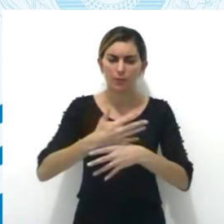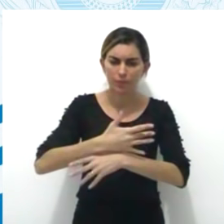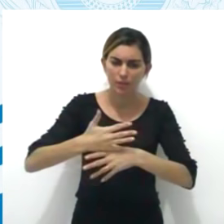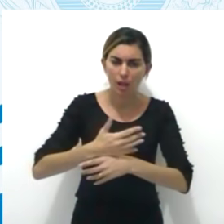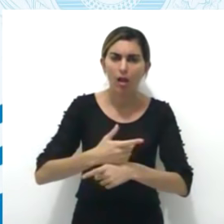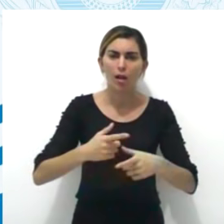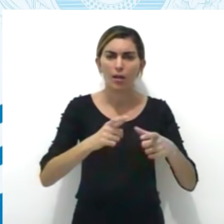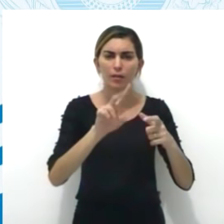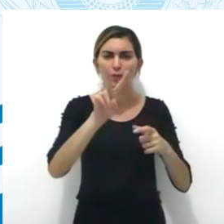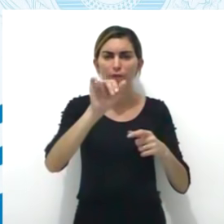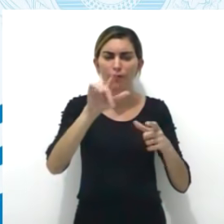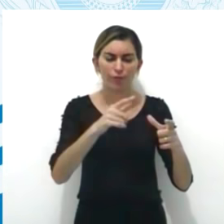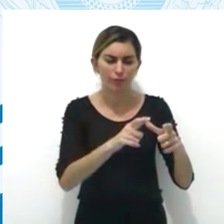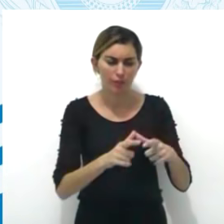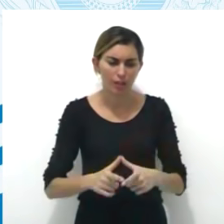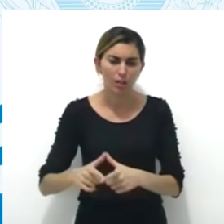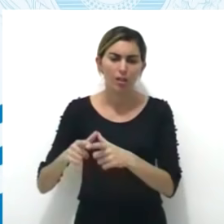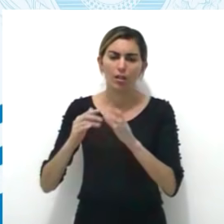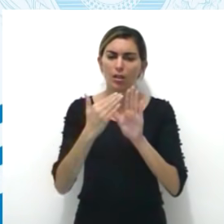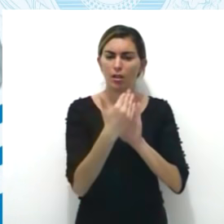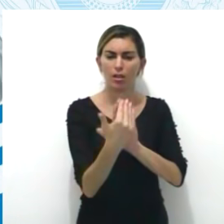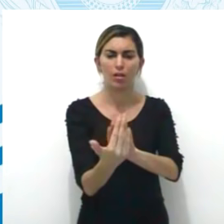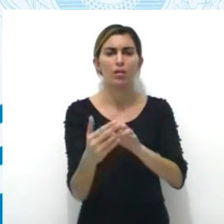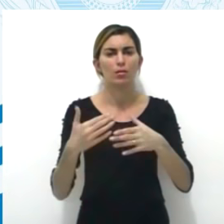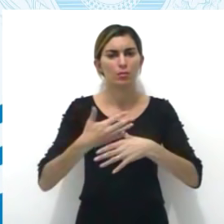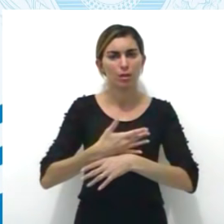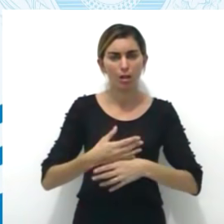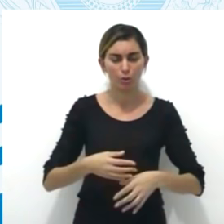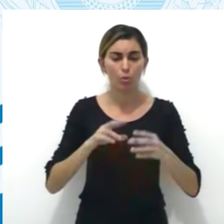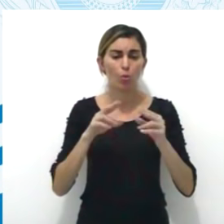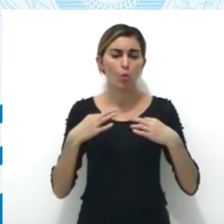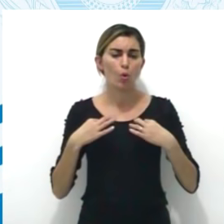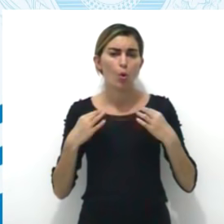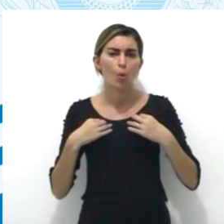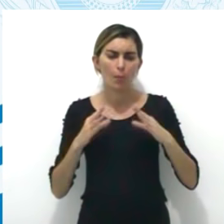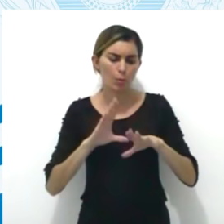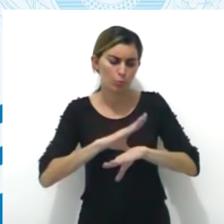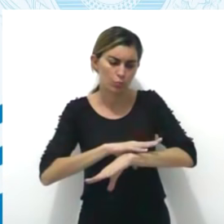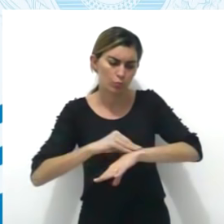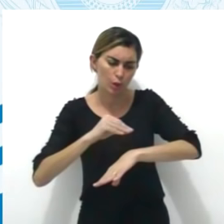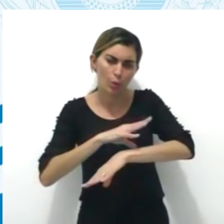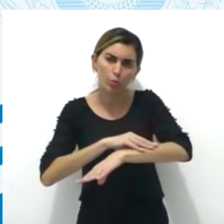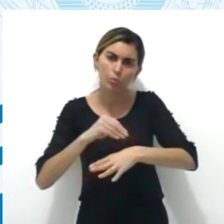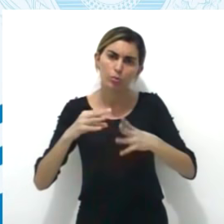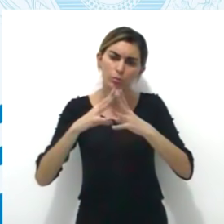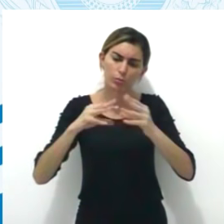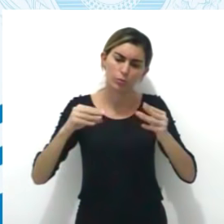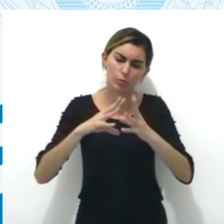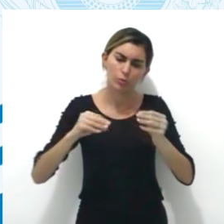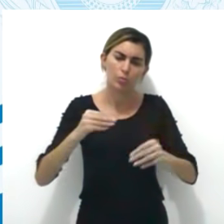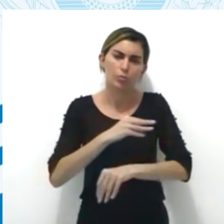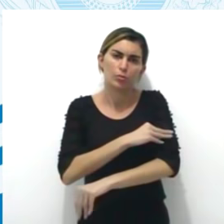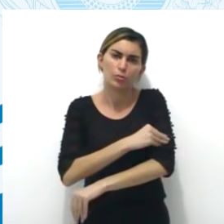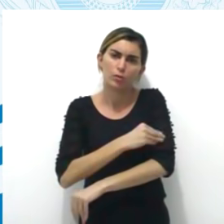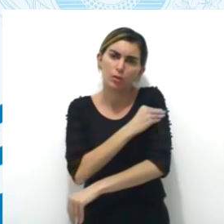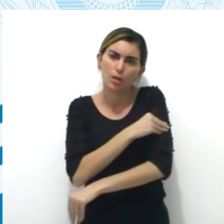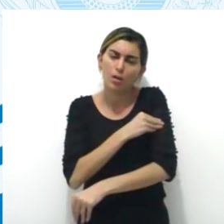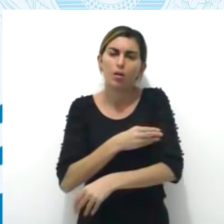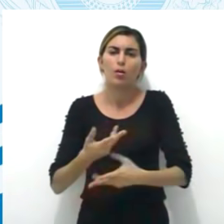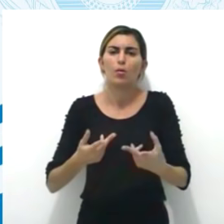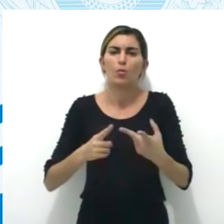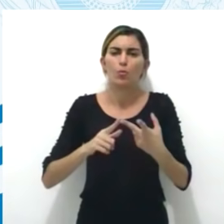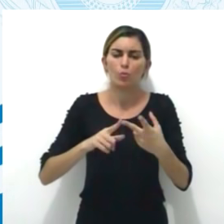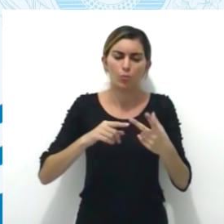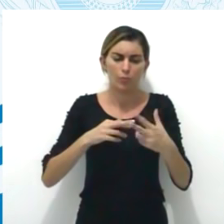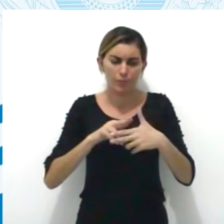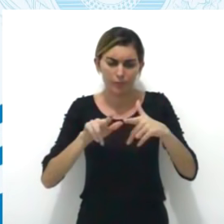vilas, cidades. Instrumento, roupas, algodão, não é isso? Ferramenta feita com